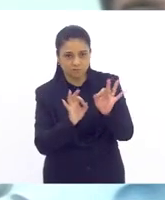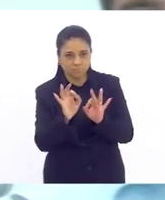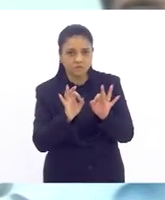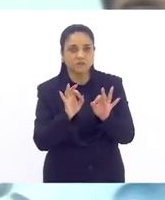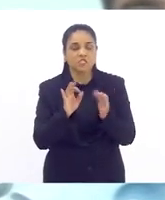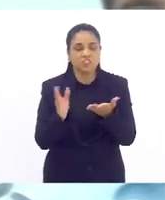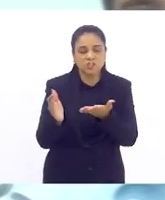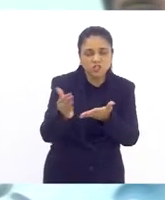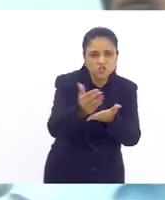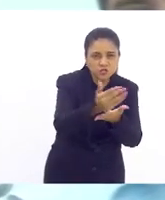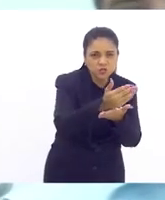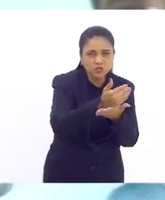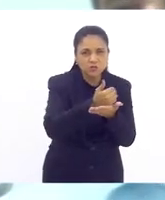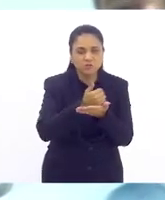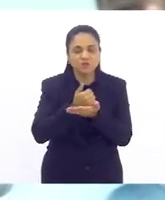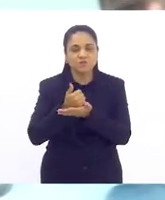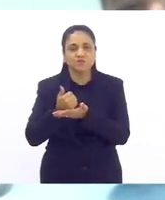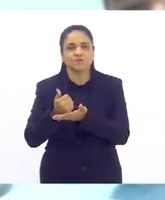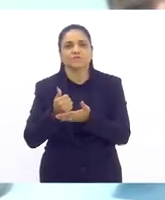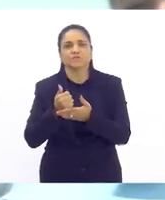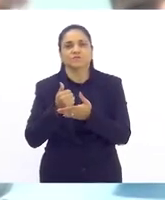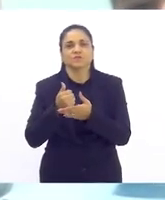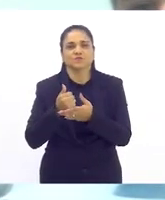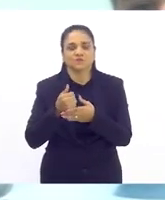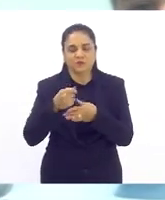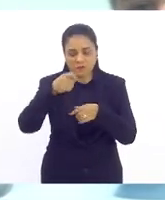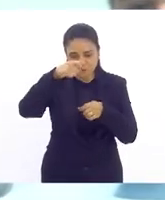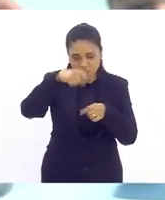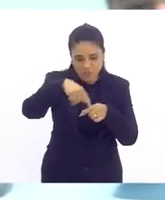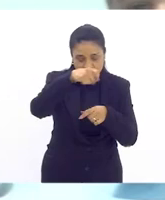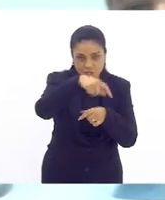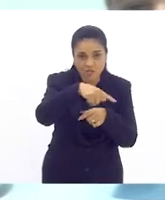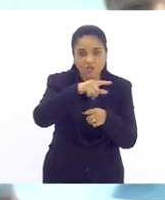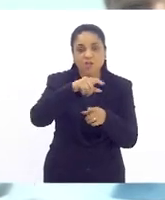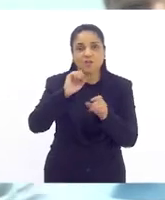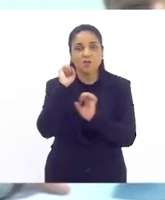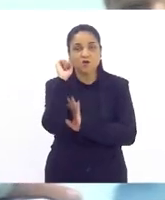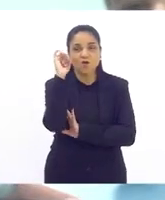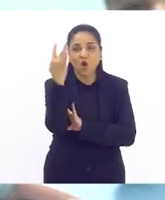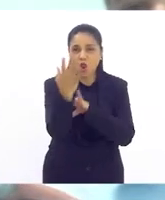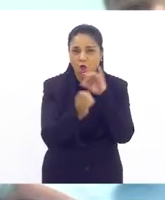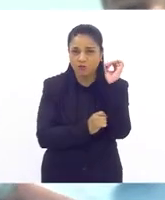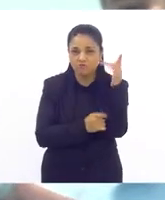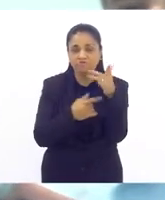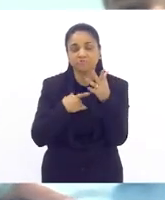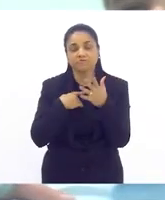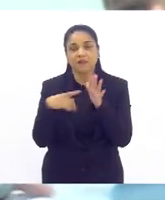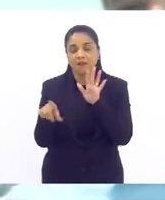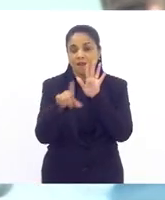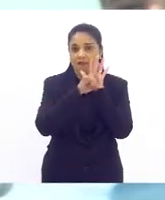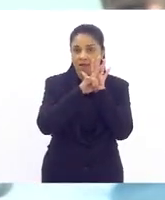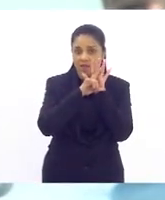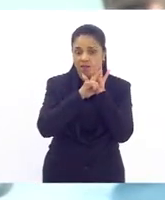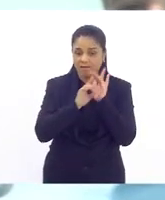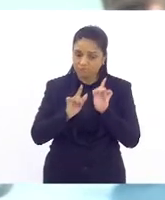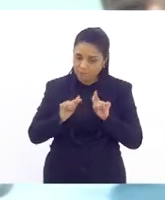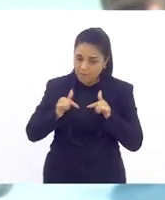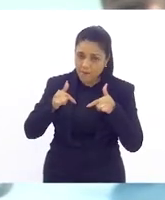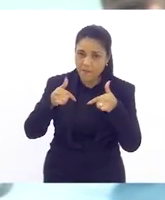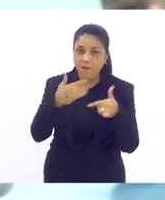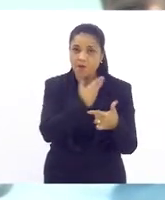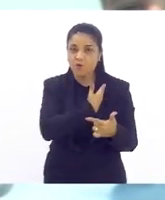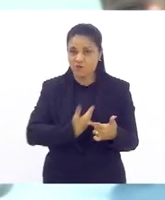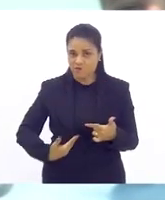ecológica da Mata Atlântica e uma lei que foi iniciativa do governo não foi que é a questão